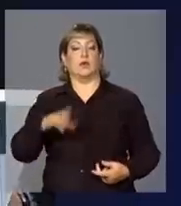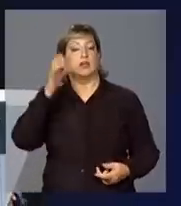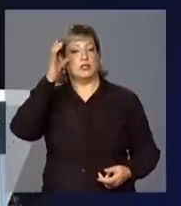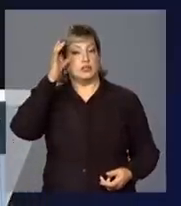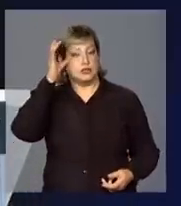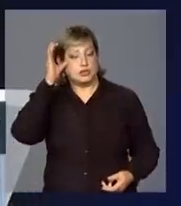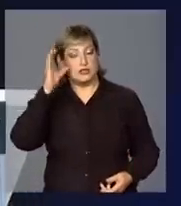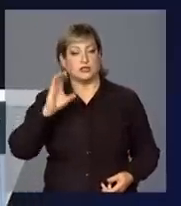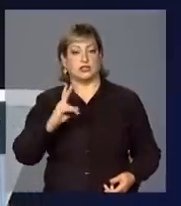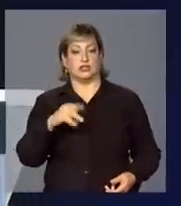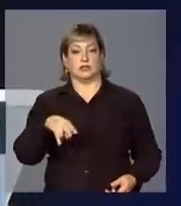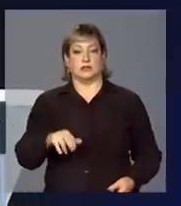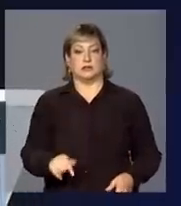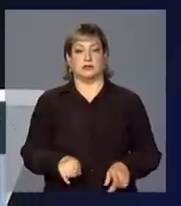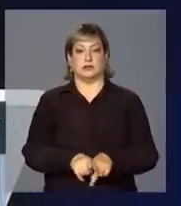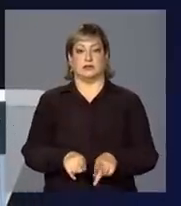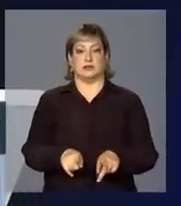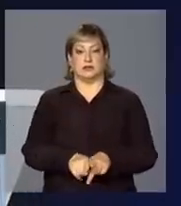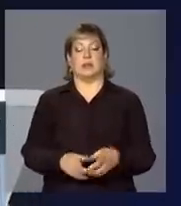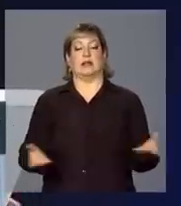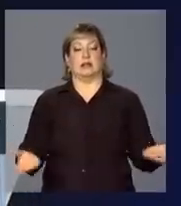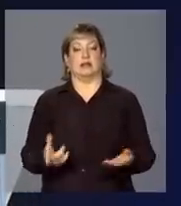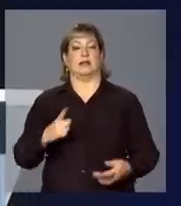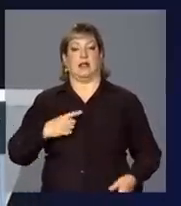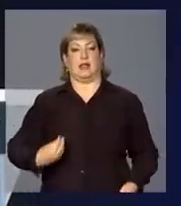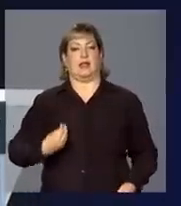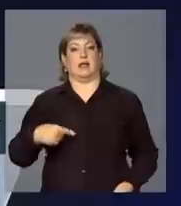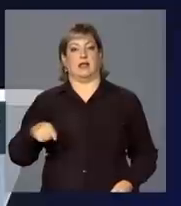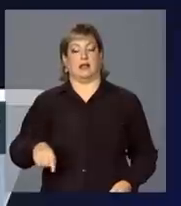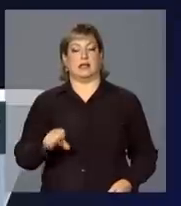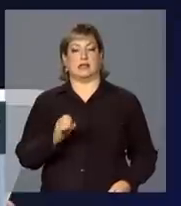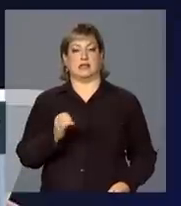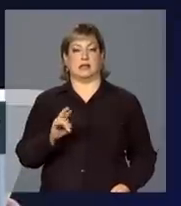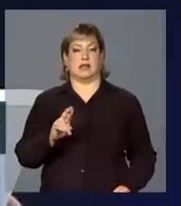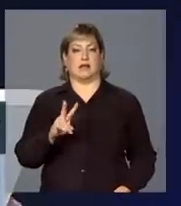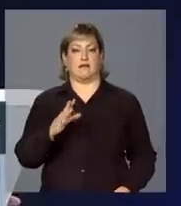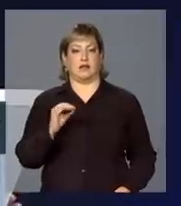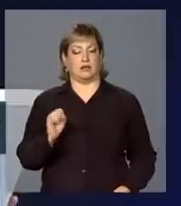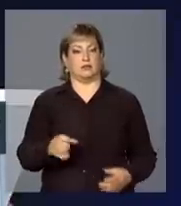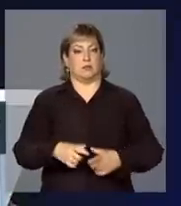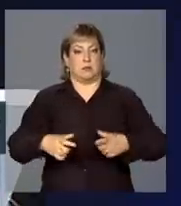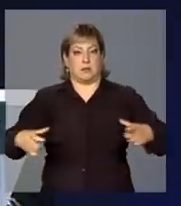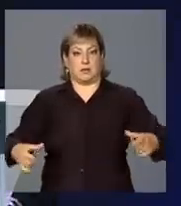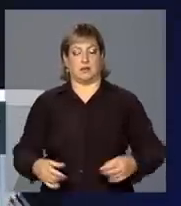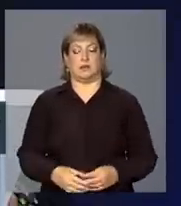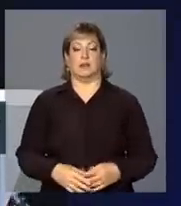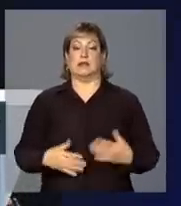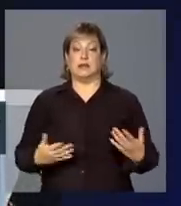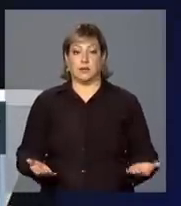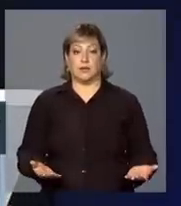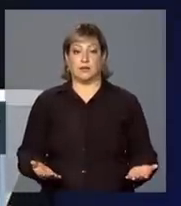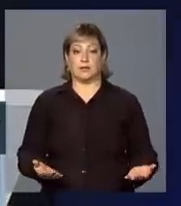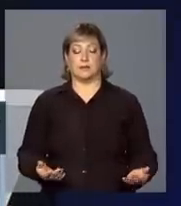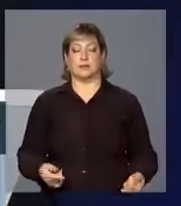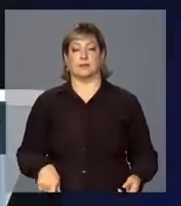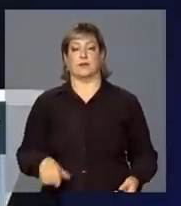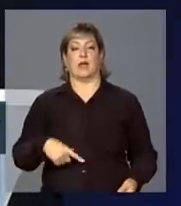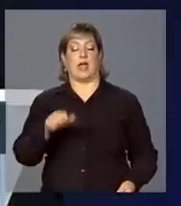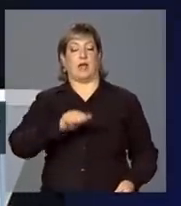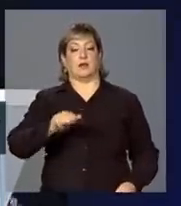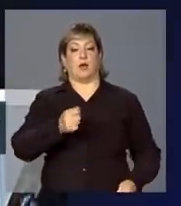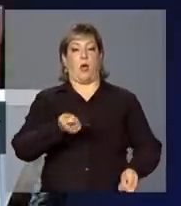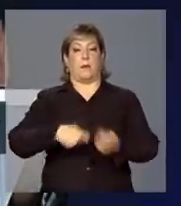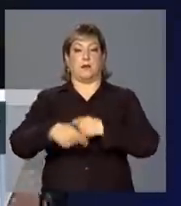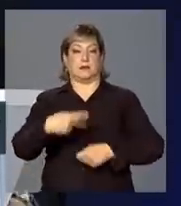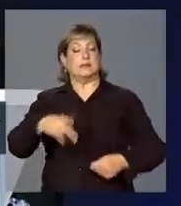hoje passa por essa explosão dos serviços. Por isso, o papel da Associação Comercial de